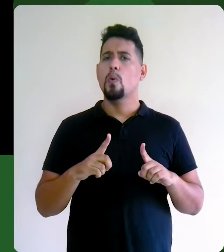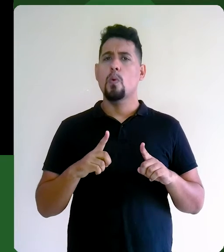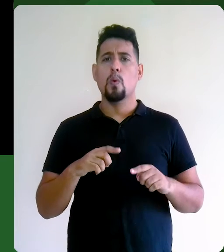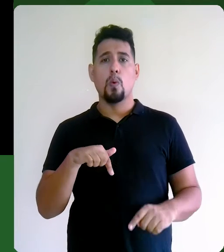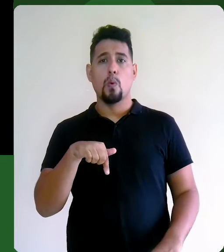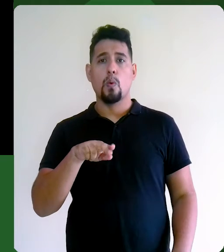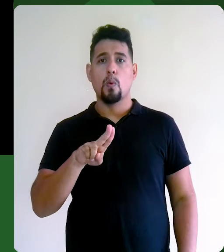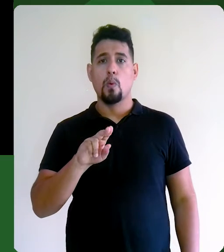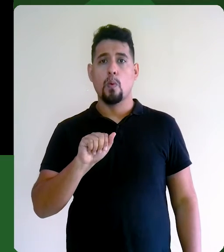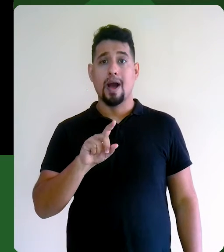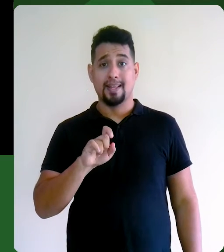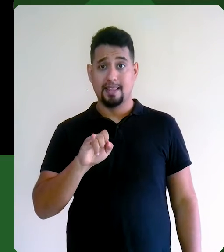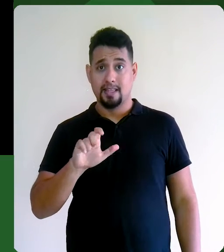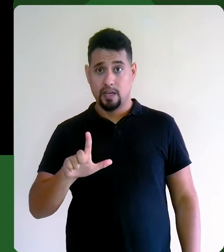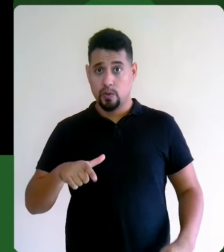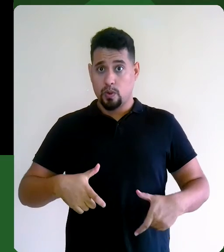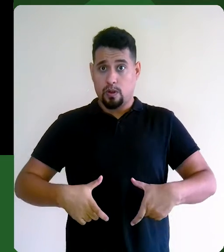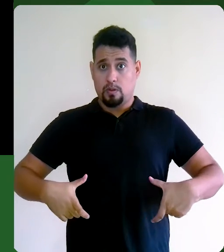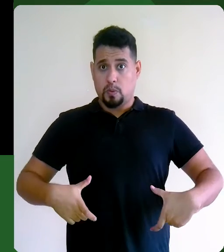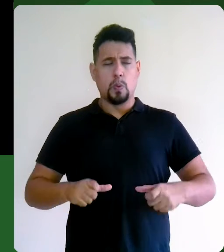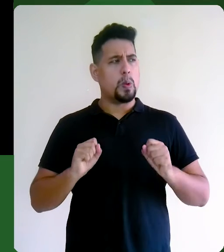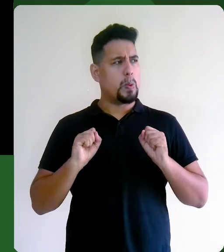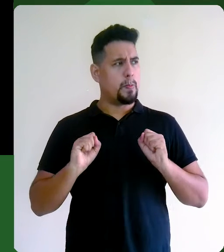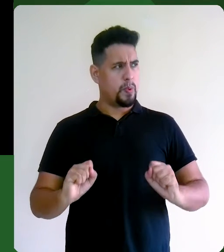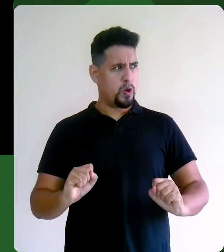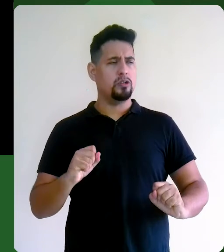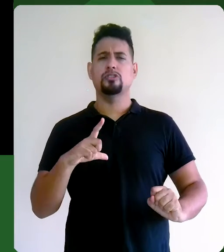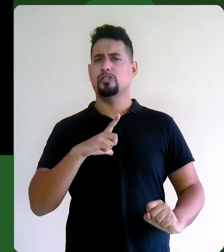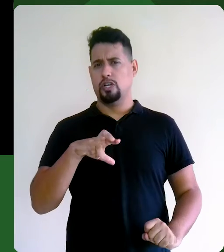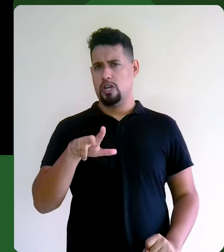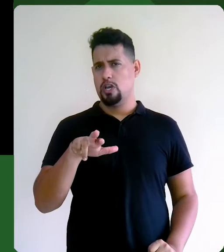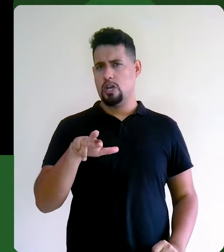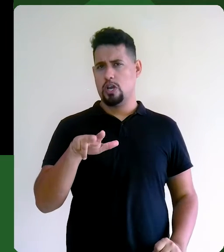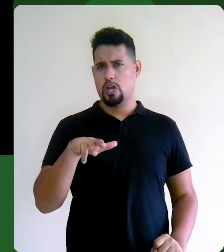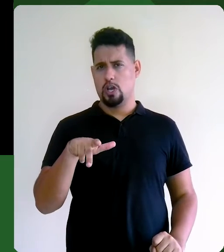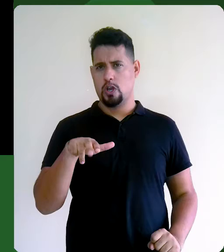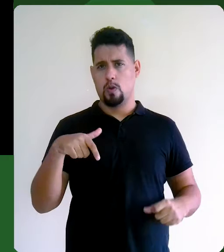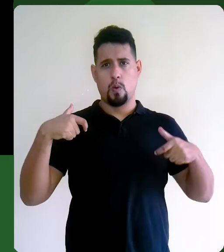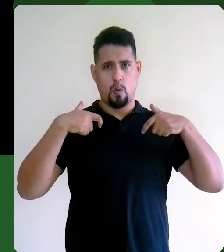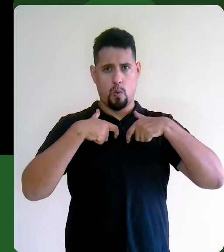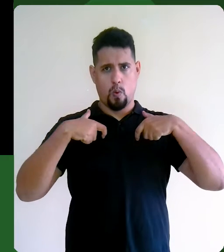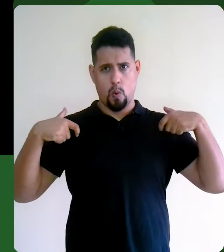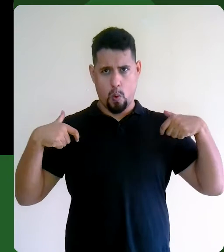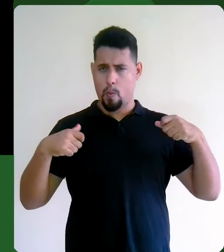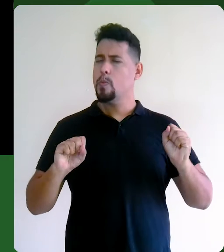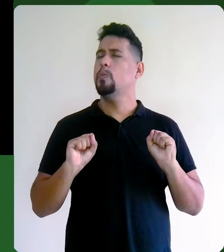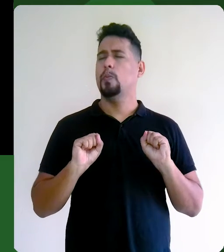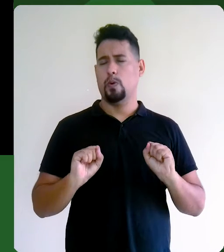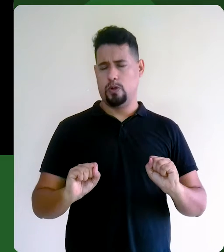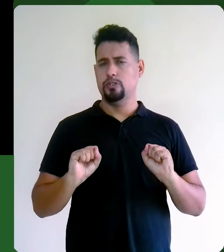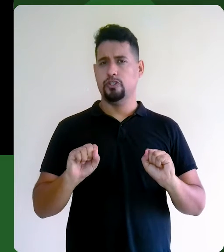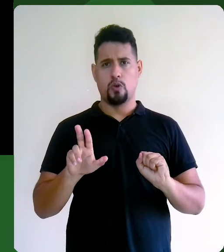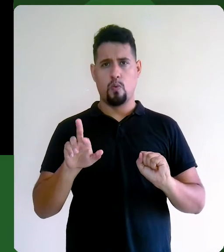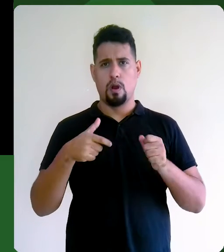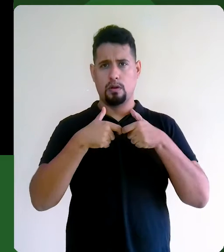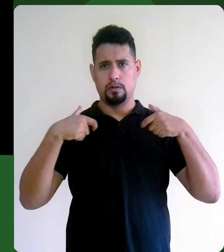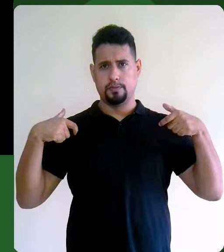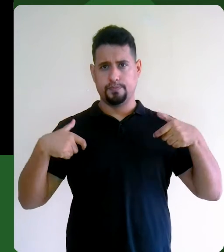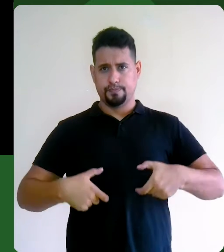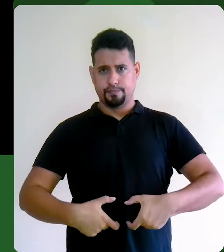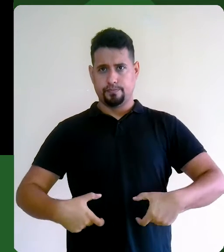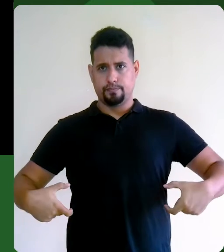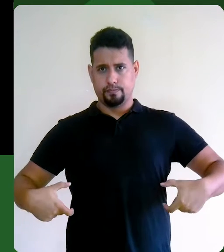O quadril pode ter exatamente, a mesma largura dos ombros, dessa linha dos